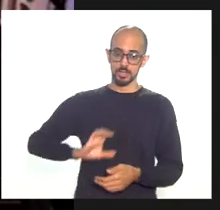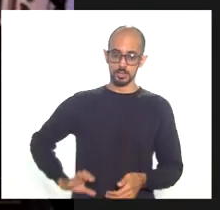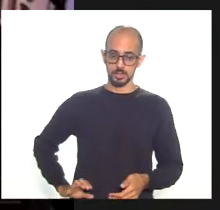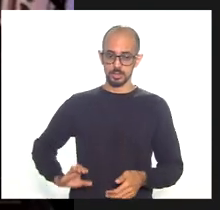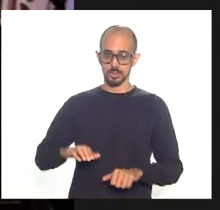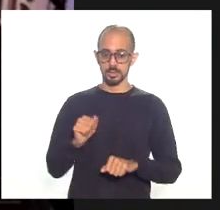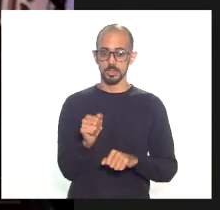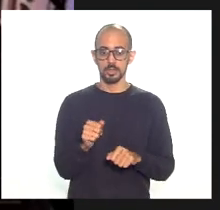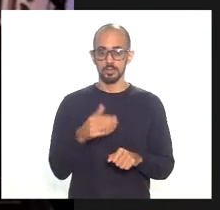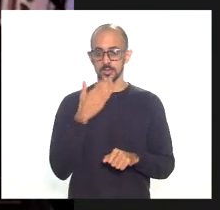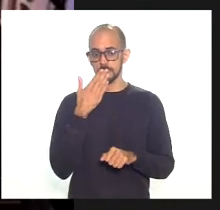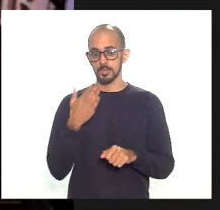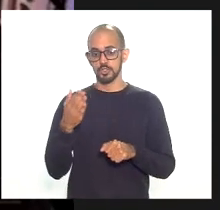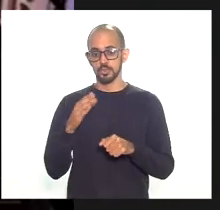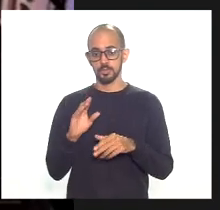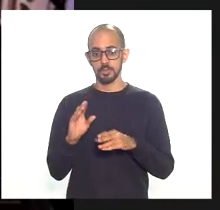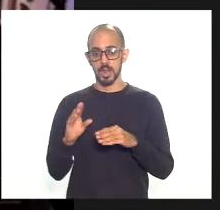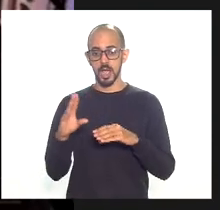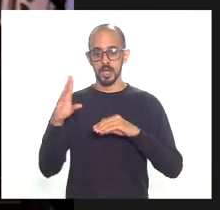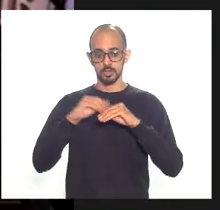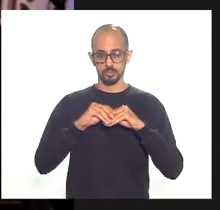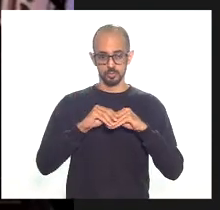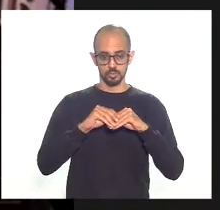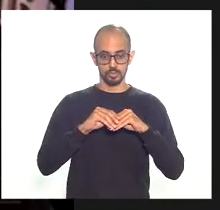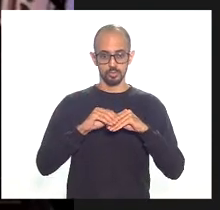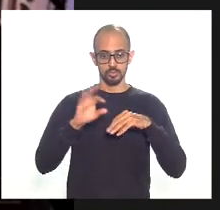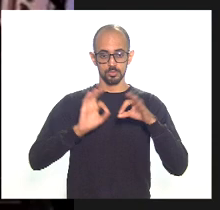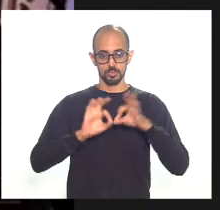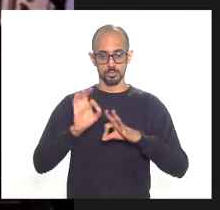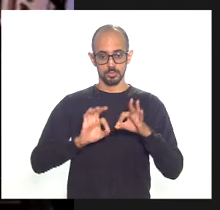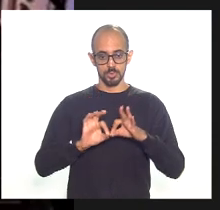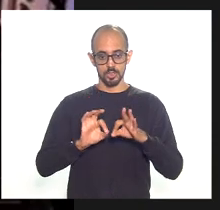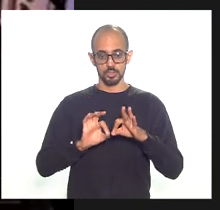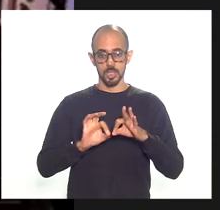desse projeto na ordem do dia,